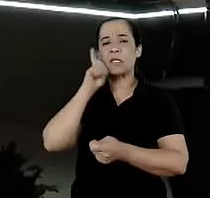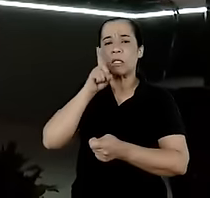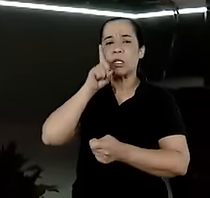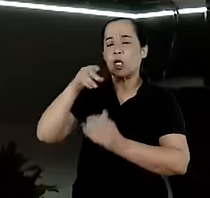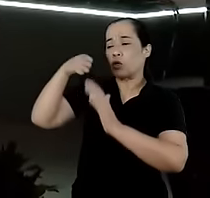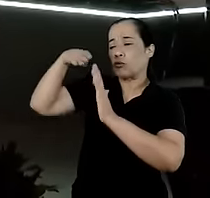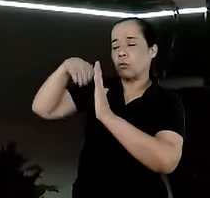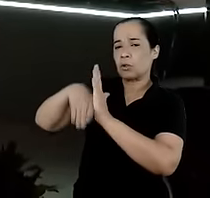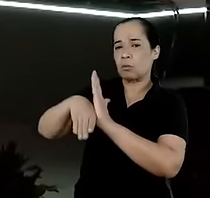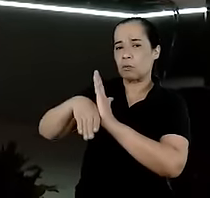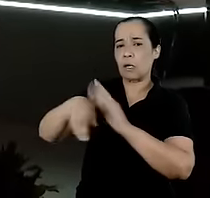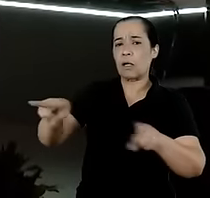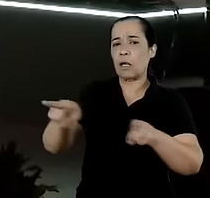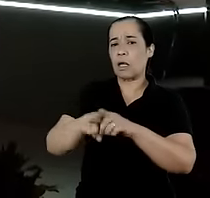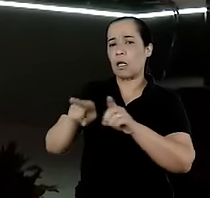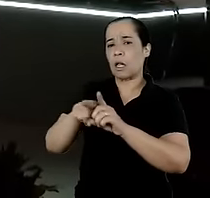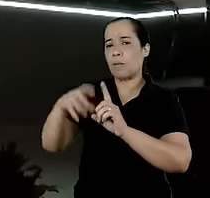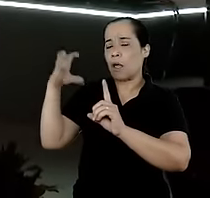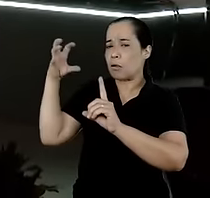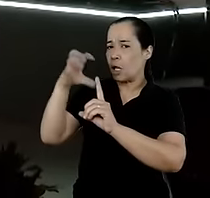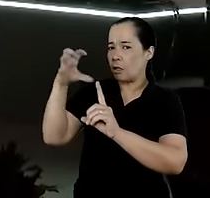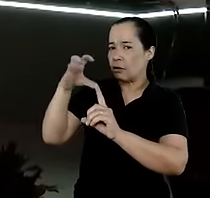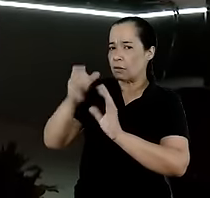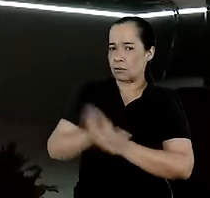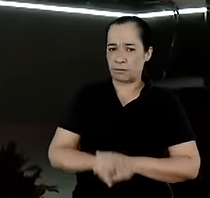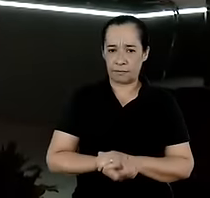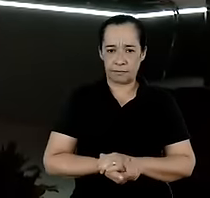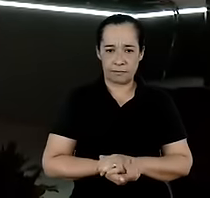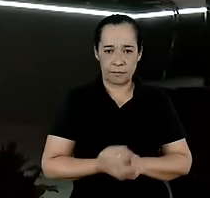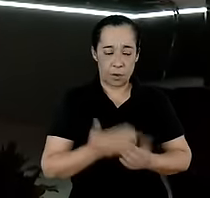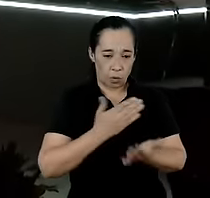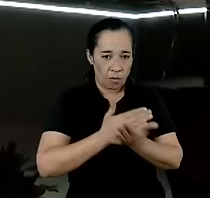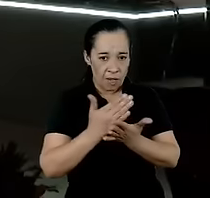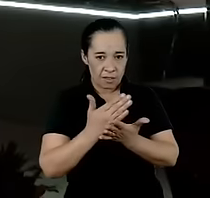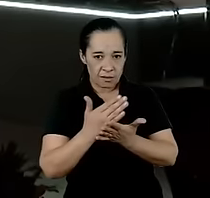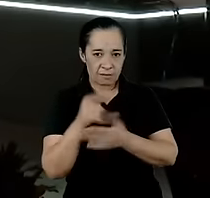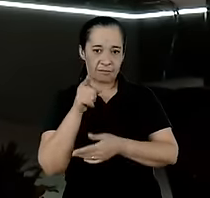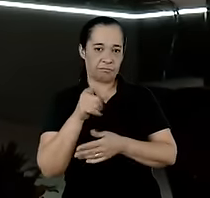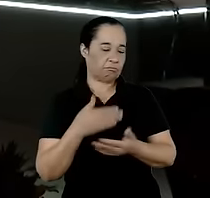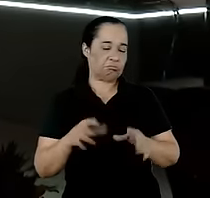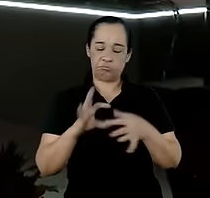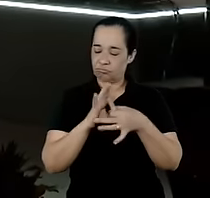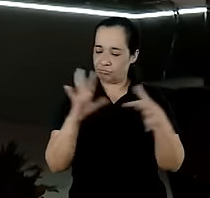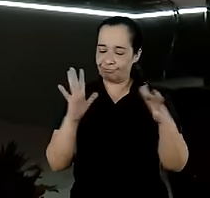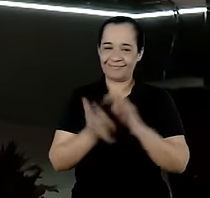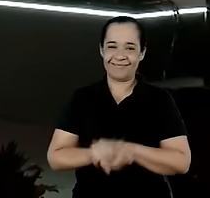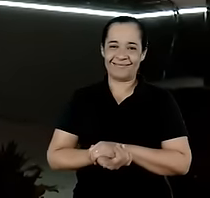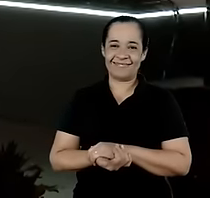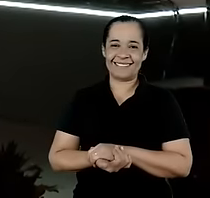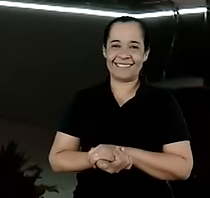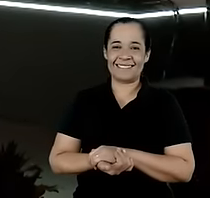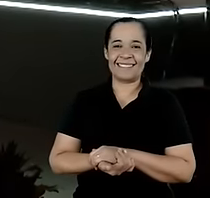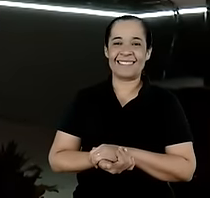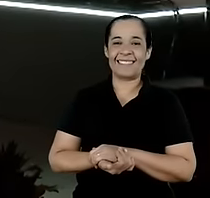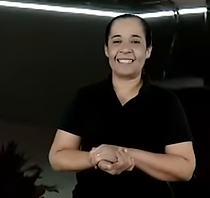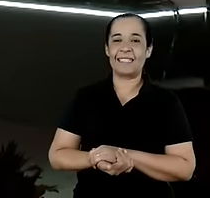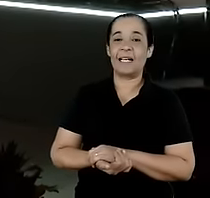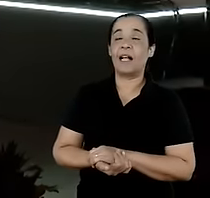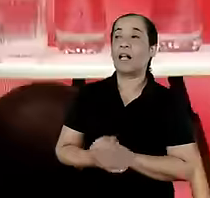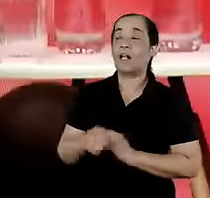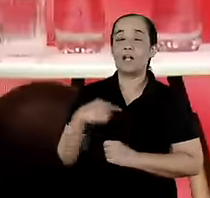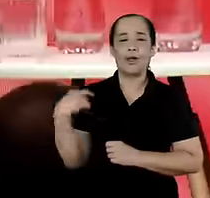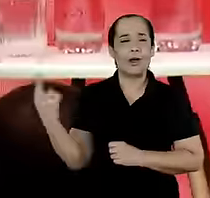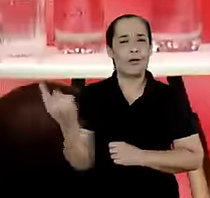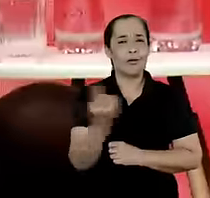nos juros bom começa você me interrompe qualquer coisa é eu acho que assim a gente tá vivendo um